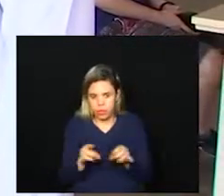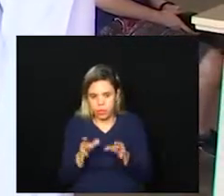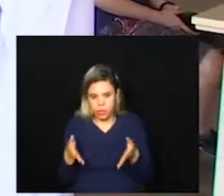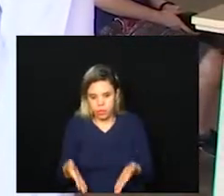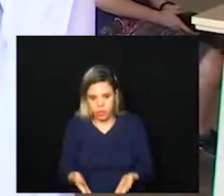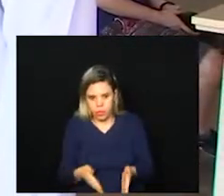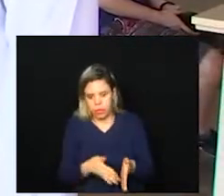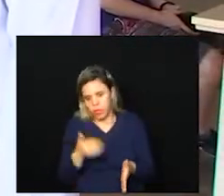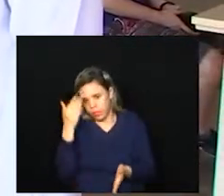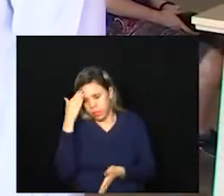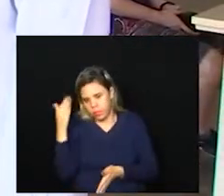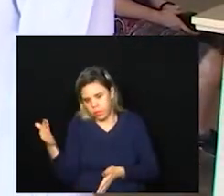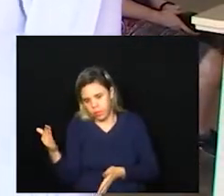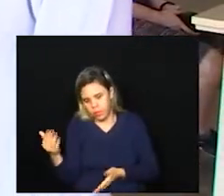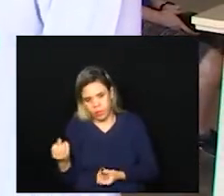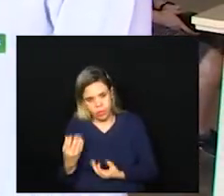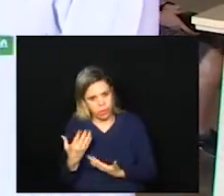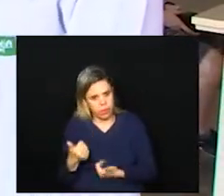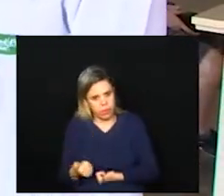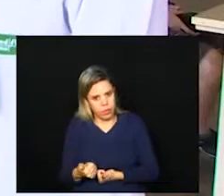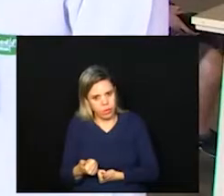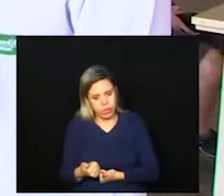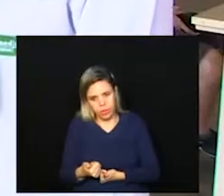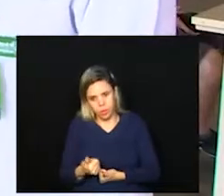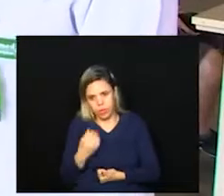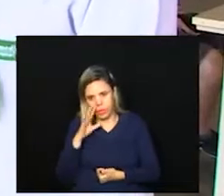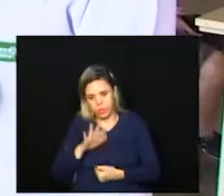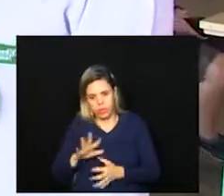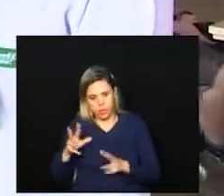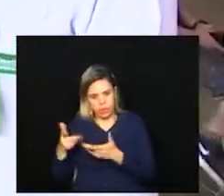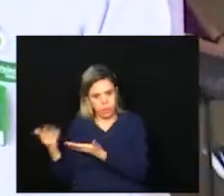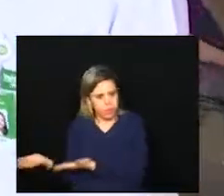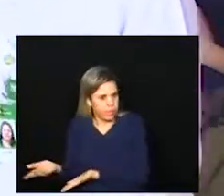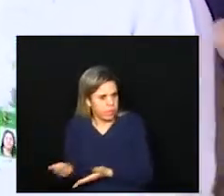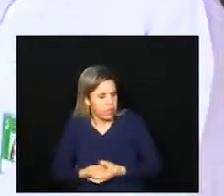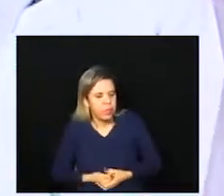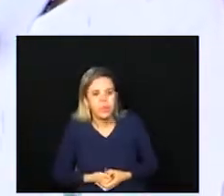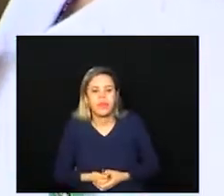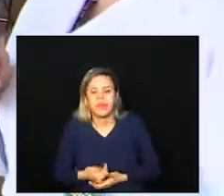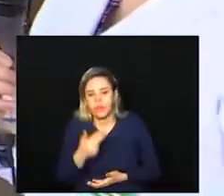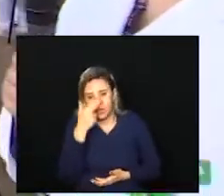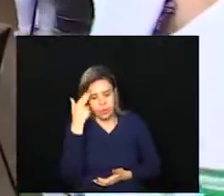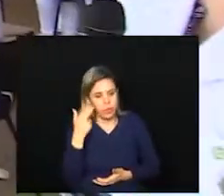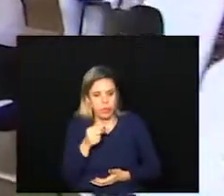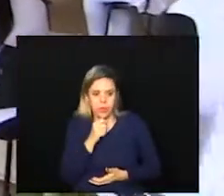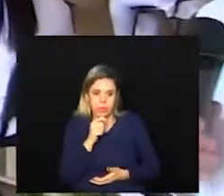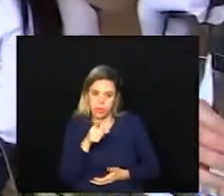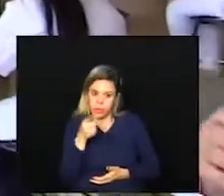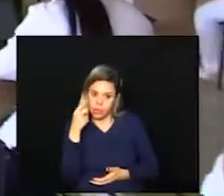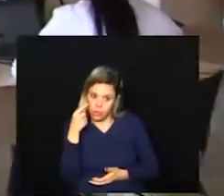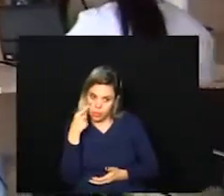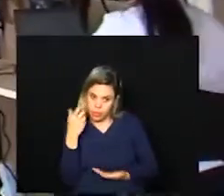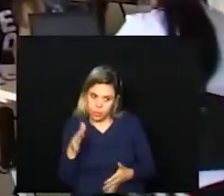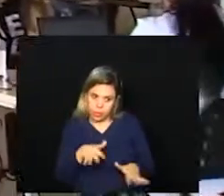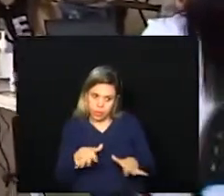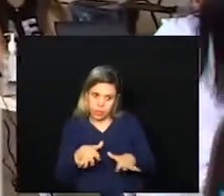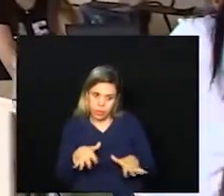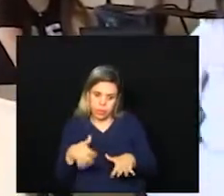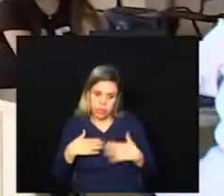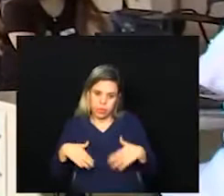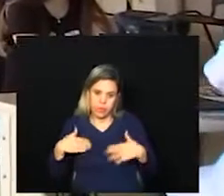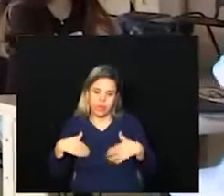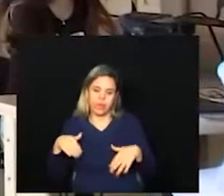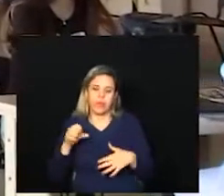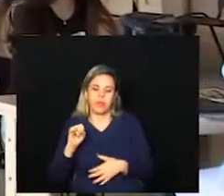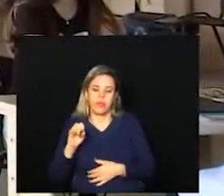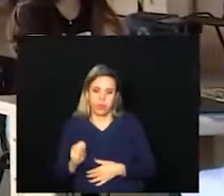fase. Lília, muito obrigado pelas informações. Rubens, eu que agradeço. Boa tarde a todos. É isso aí, Gabriel. Por enquanto, você viu, né? Movimentação tranquila aqui no